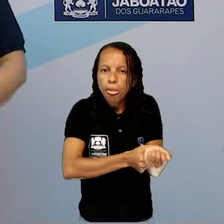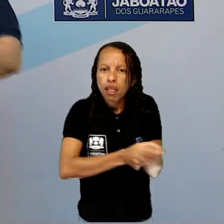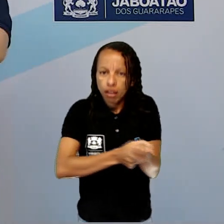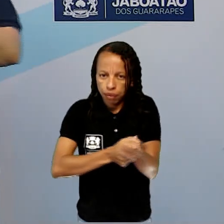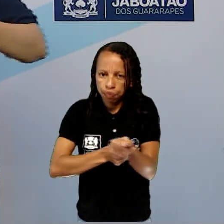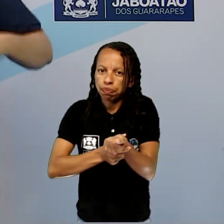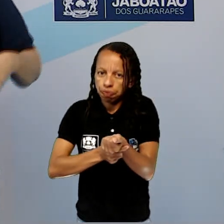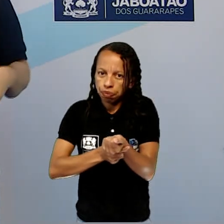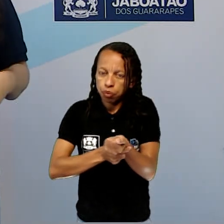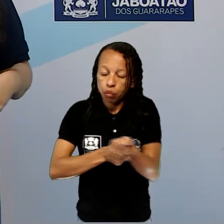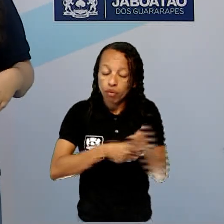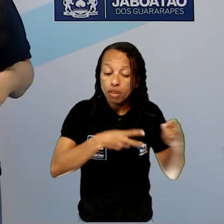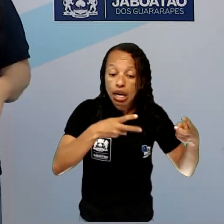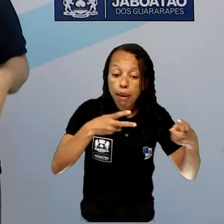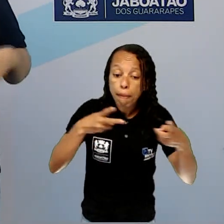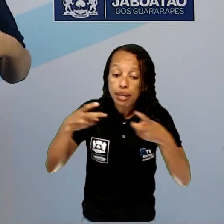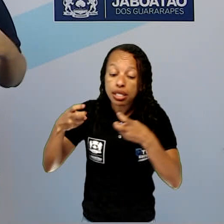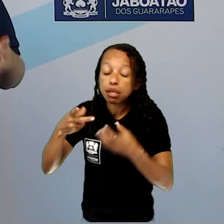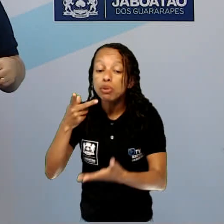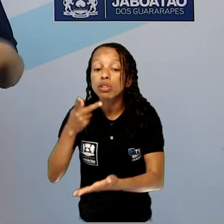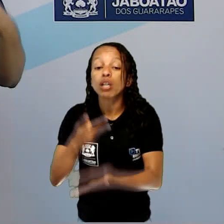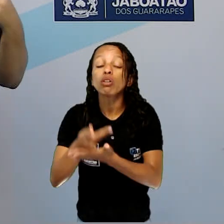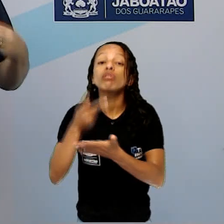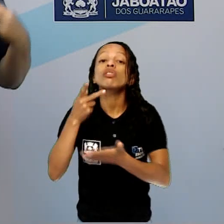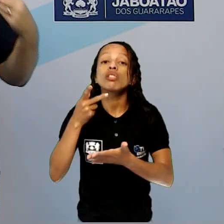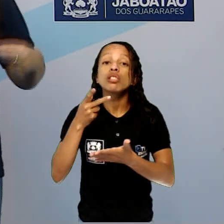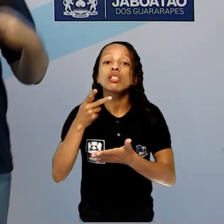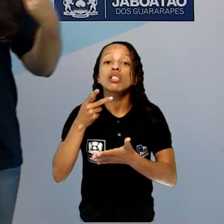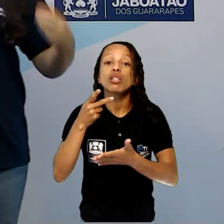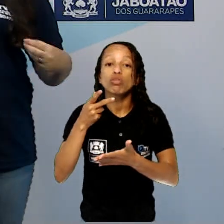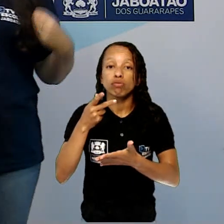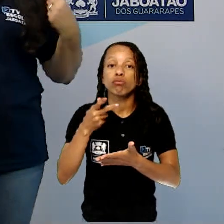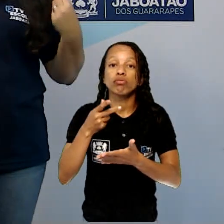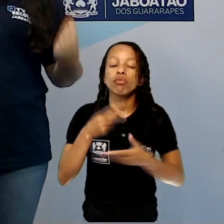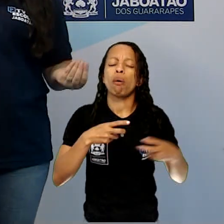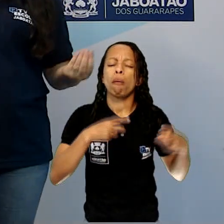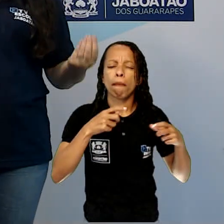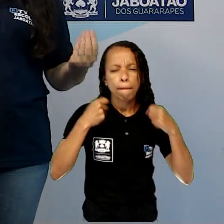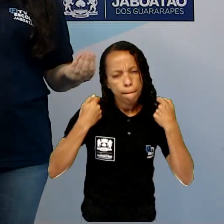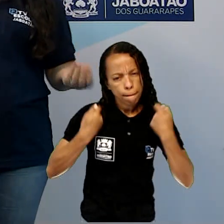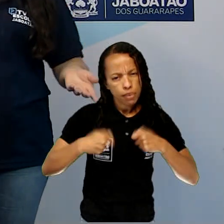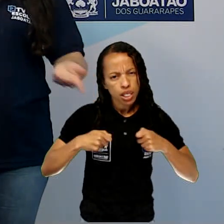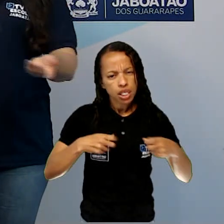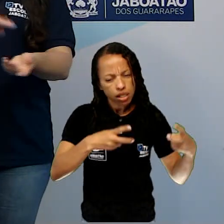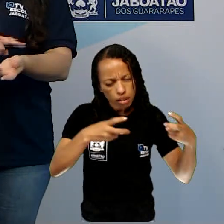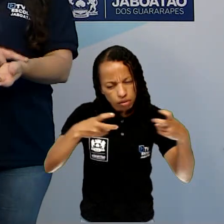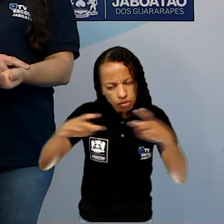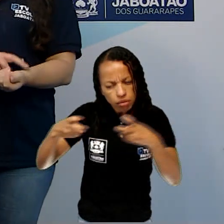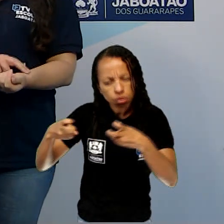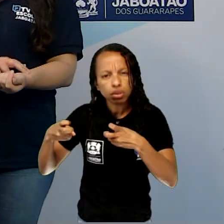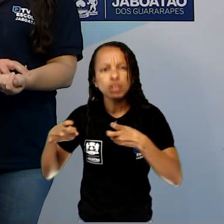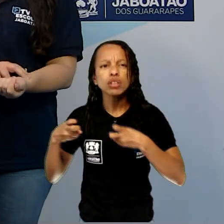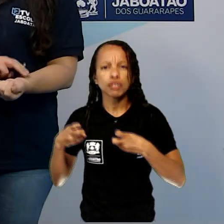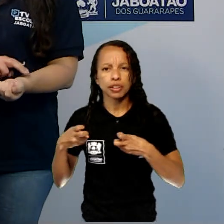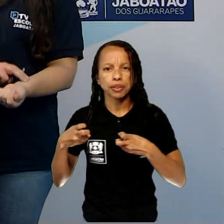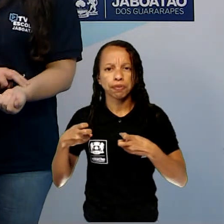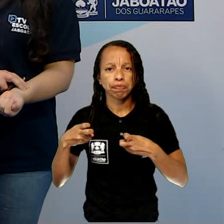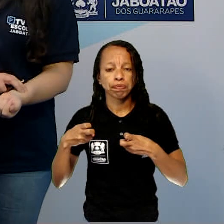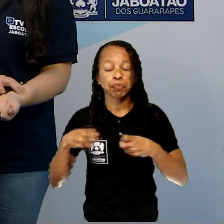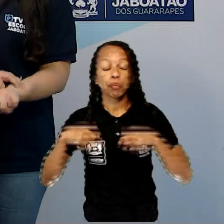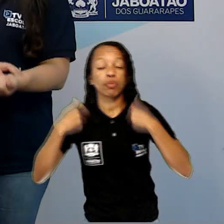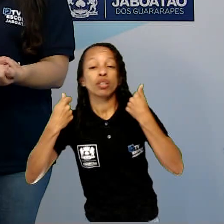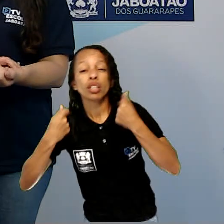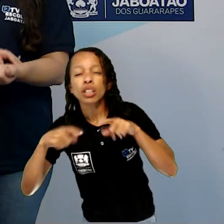desmaiou, quebrou o braço e desmaiou. Então, você tem que checar essas condições, tá bom? A aferição da pressão é para